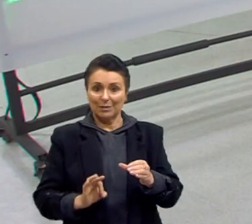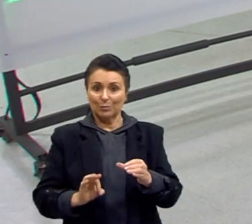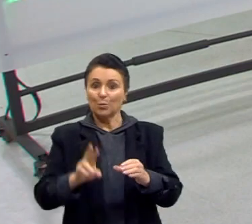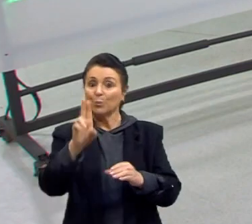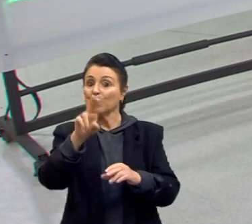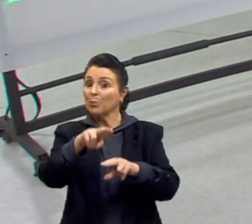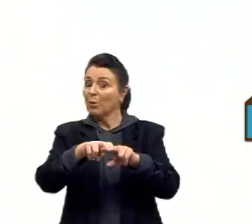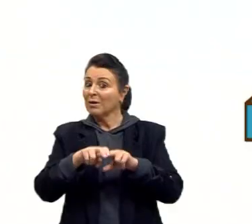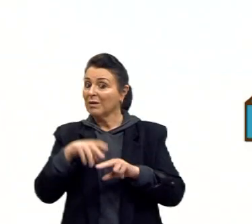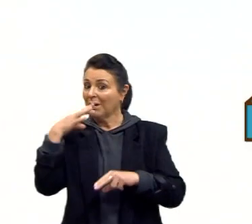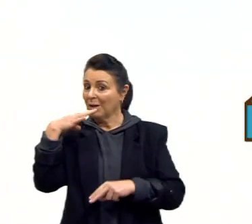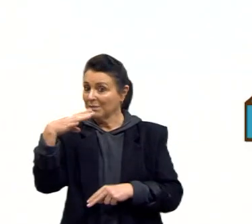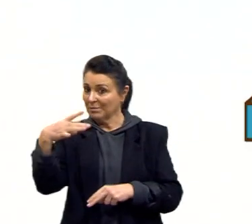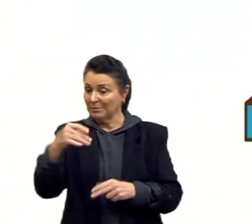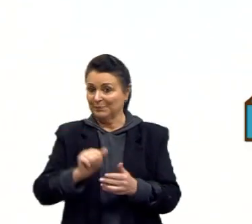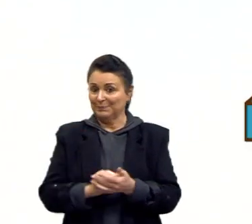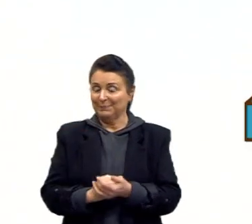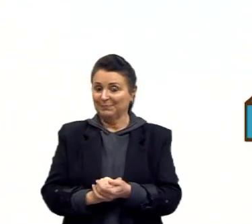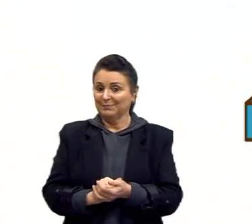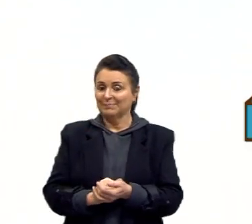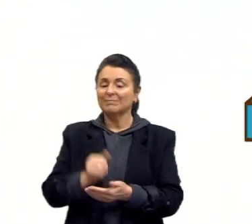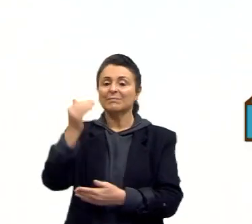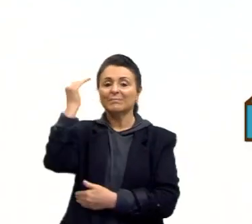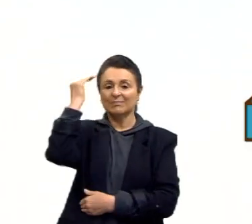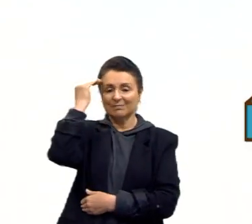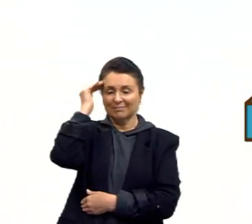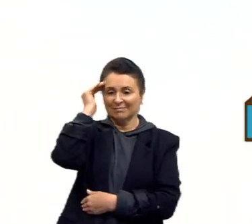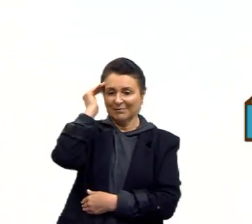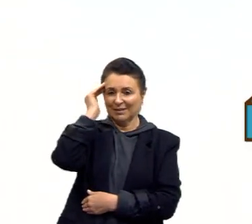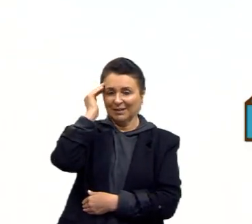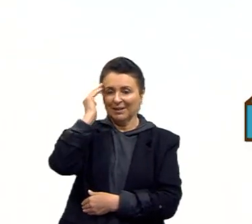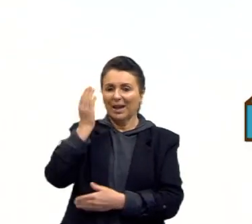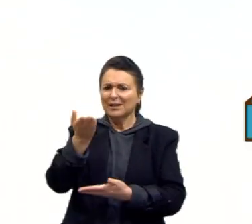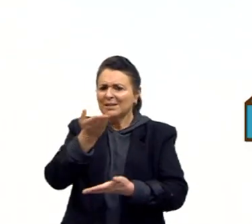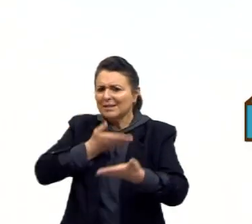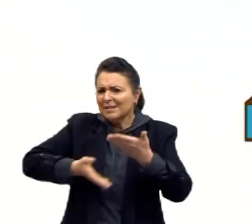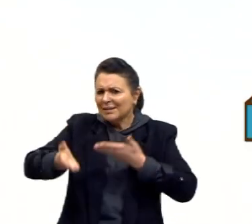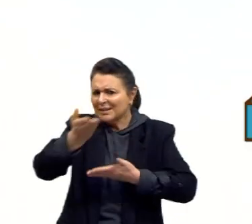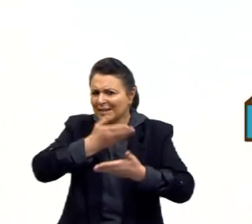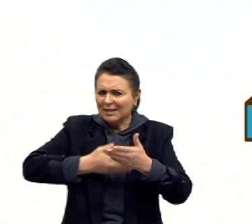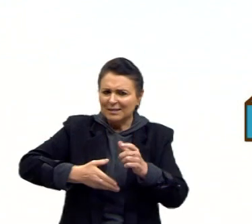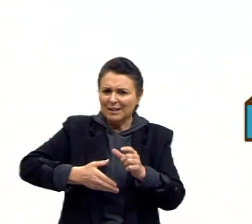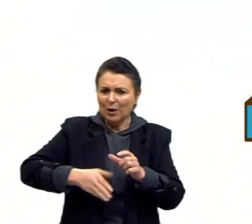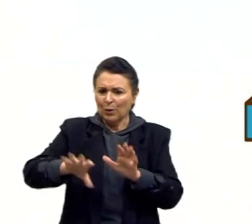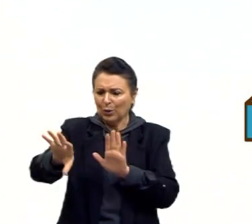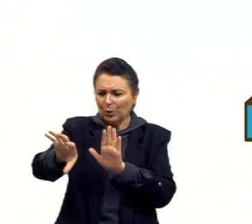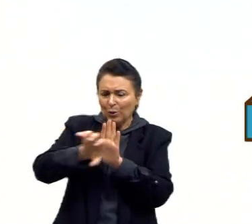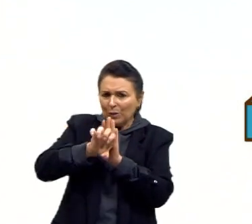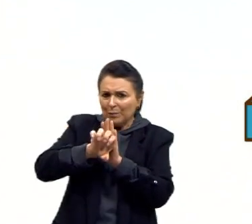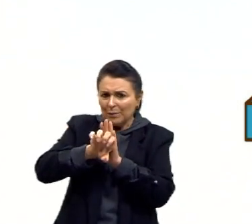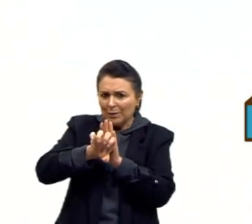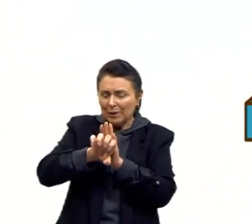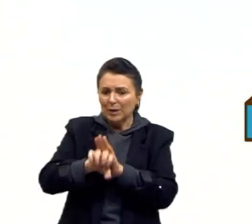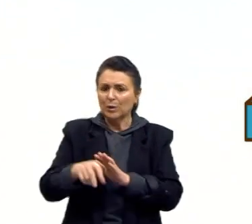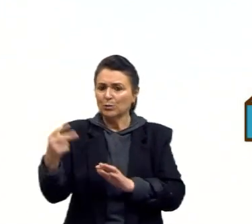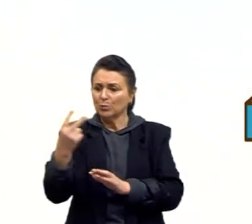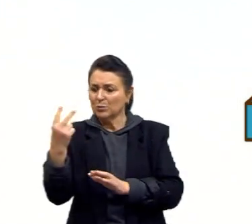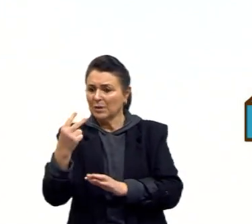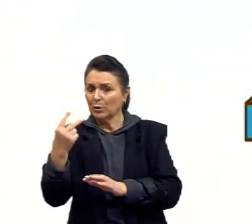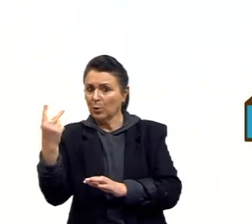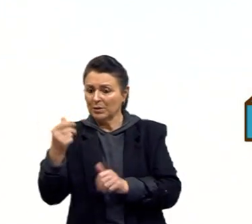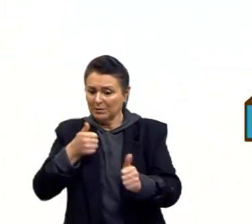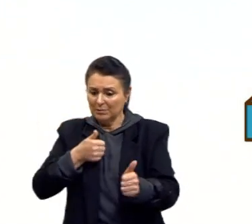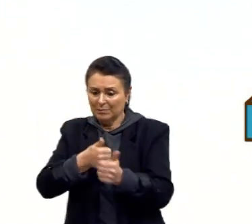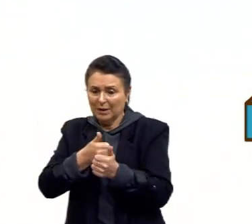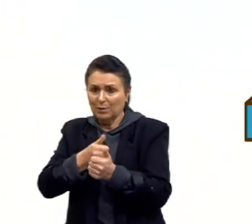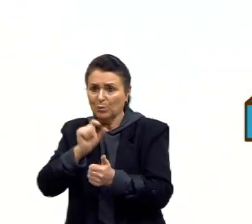bom então para entender um pouco dessa interação entre os rimas essa gente coloca dois ímãs próximos um do outro